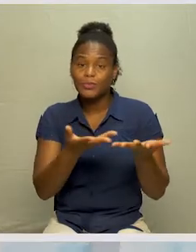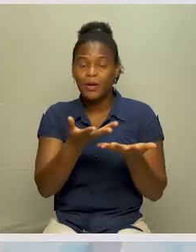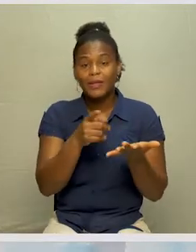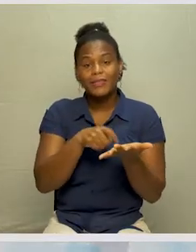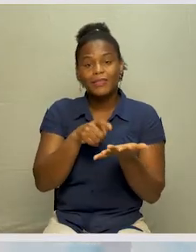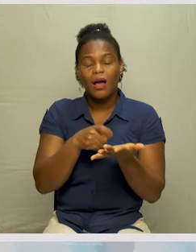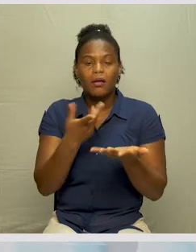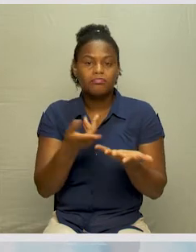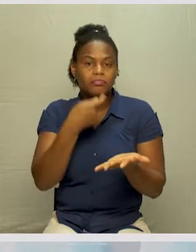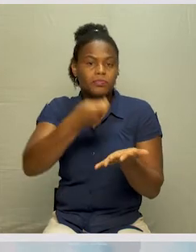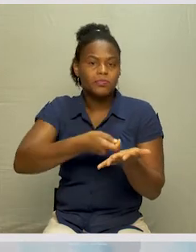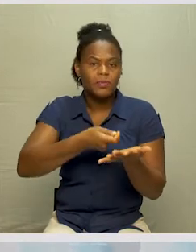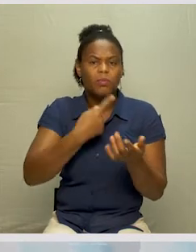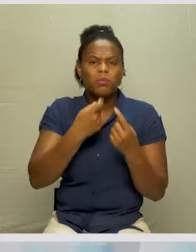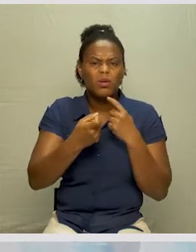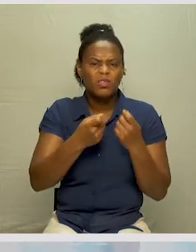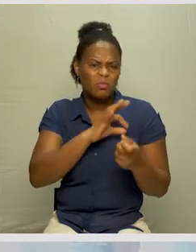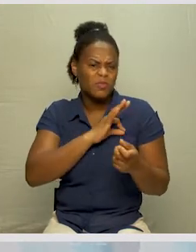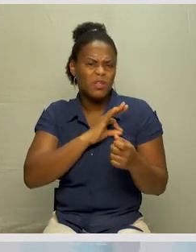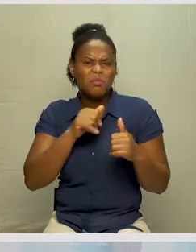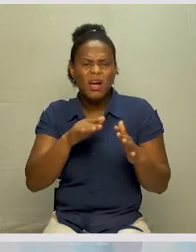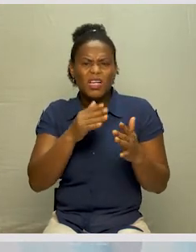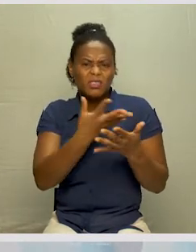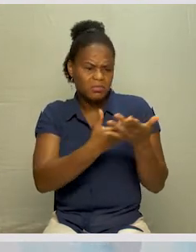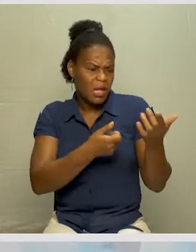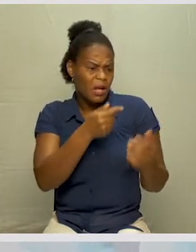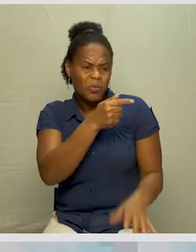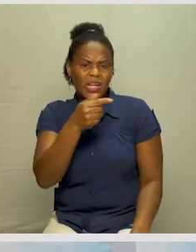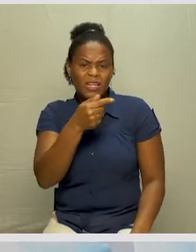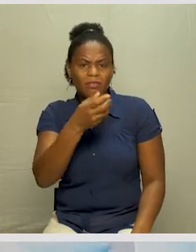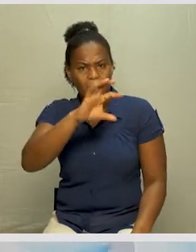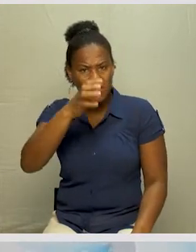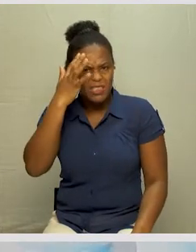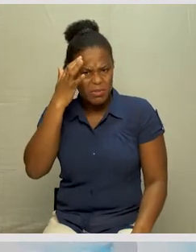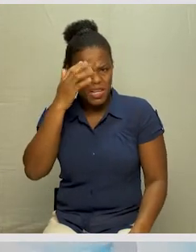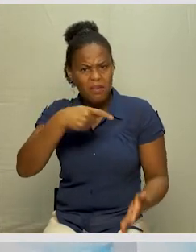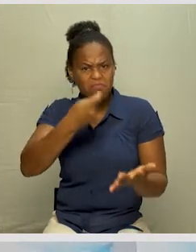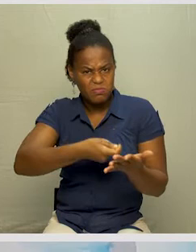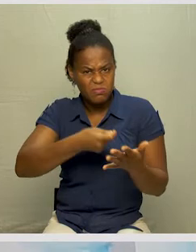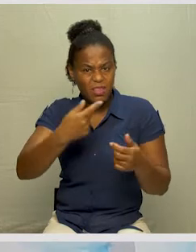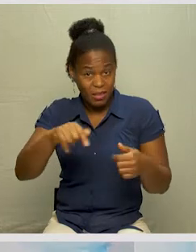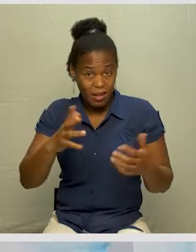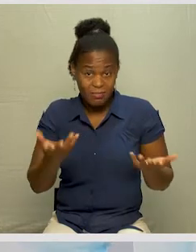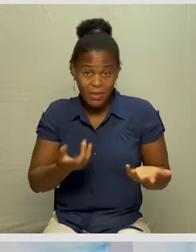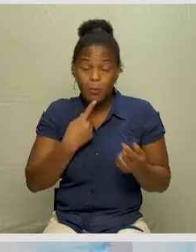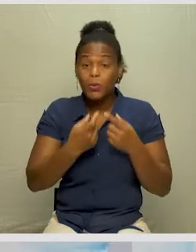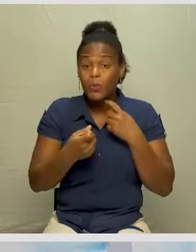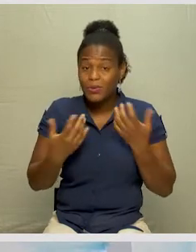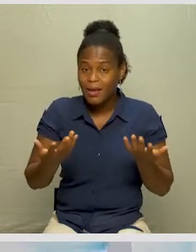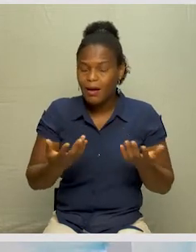vocês podem perguntar, professor, mas saldo negativo, o país tem capacidade de